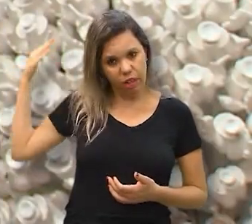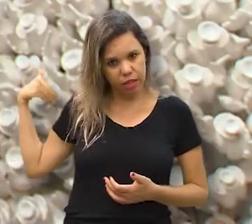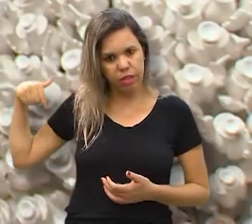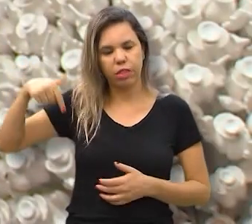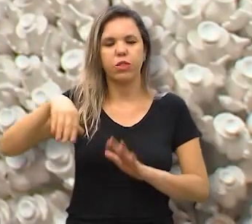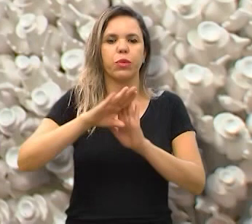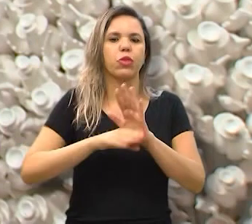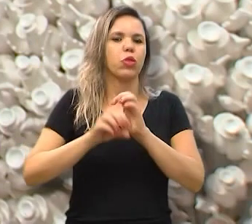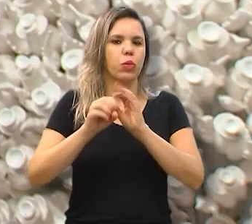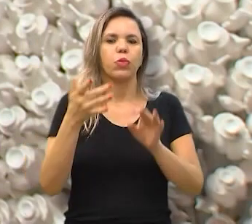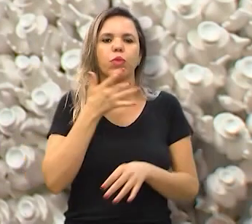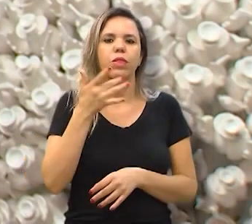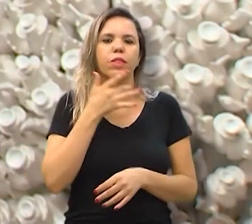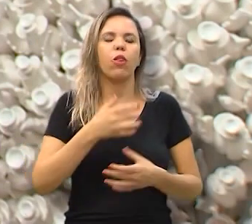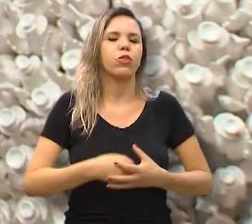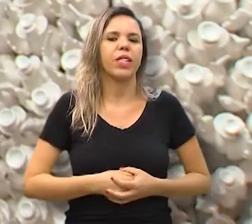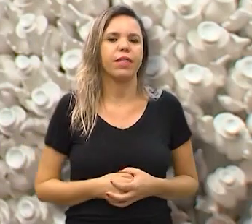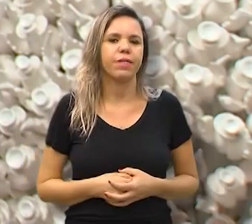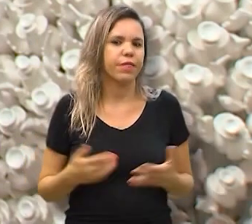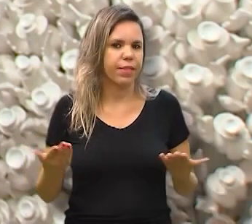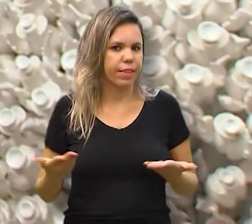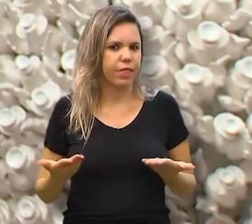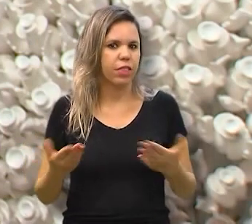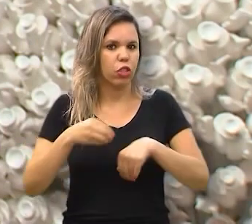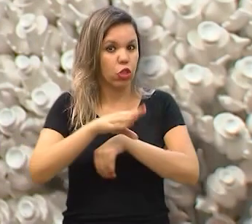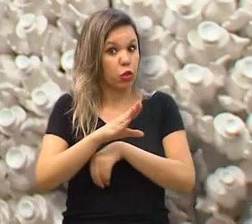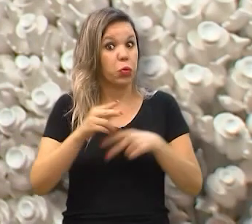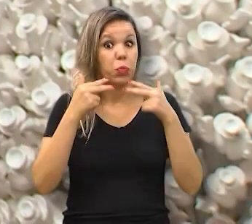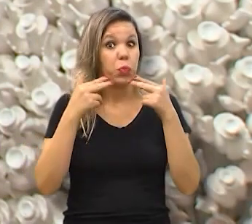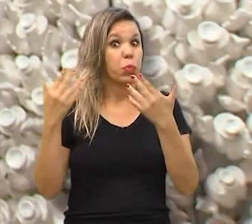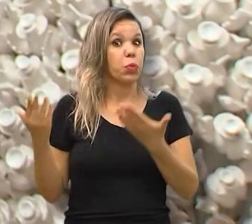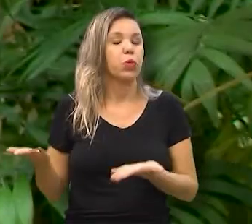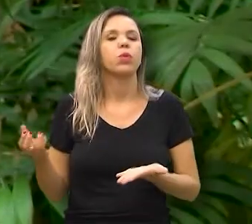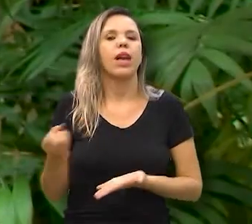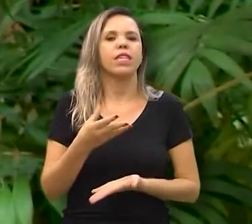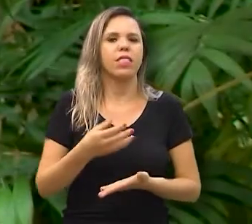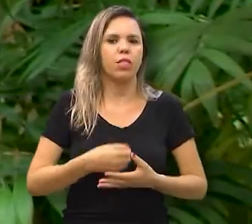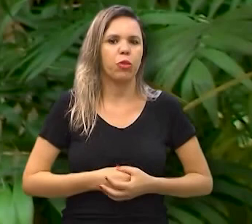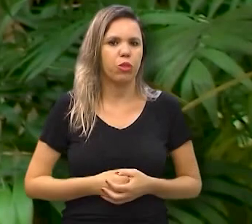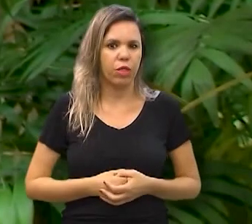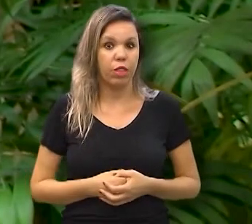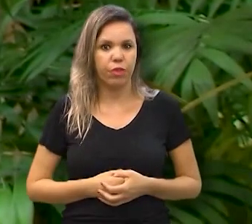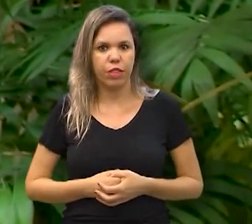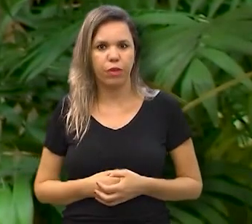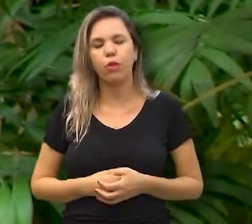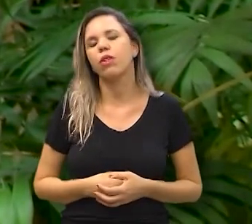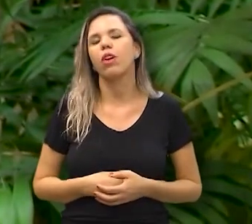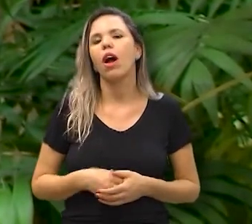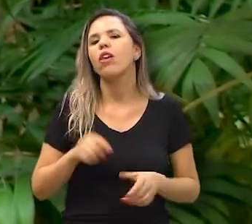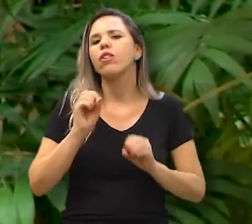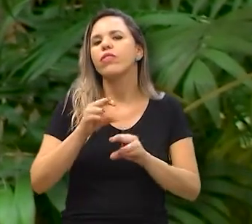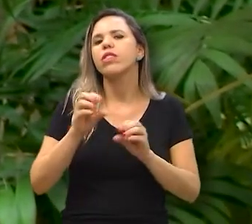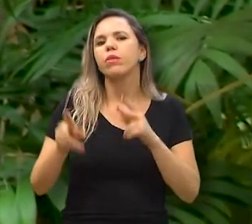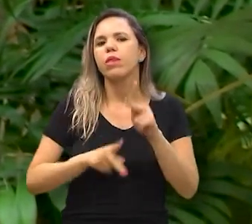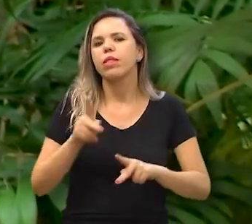aqui no programa, ensinando delícias. Agora ele traz novidades, novos pratos deliciosos.